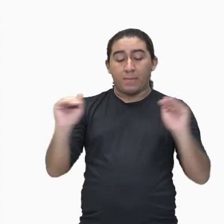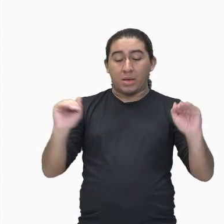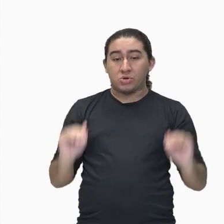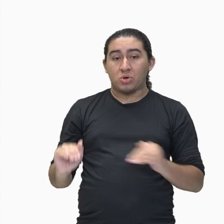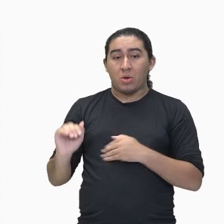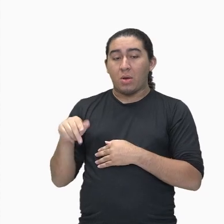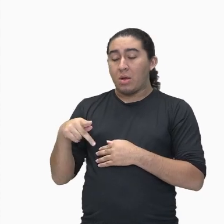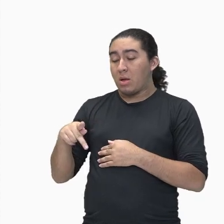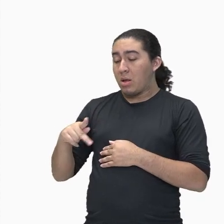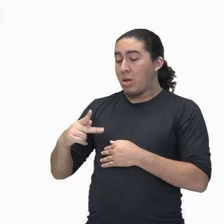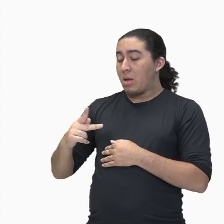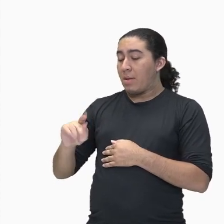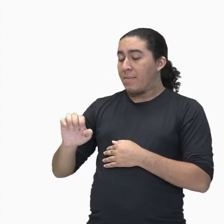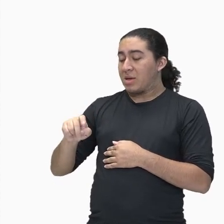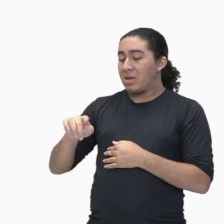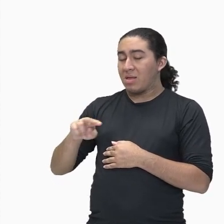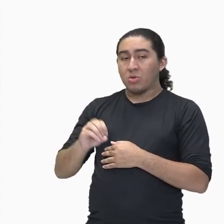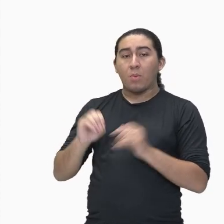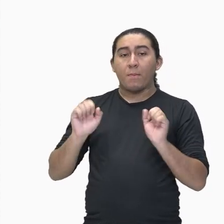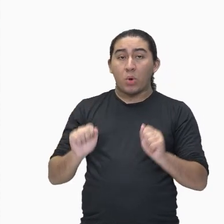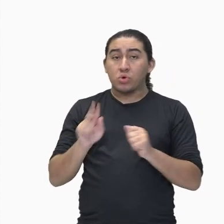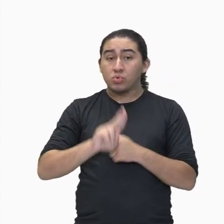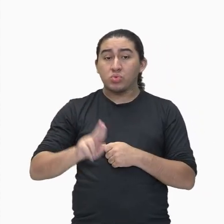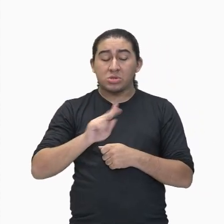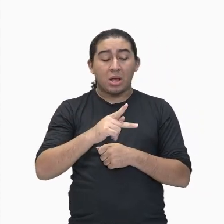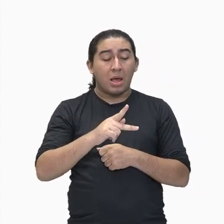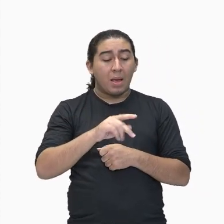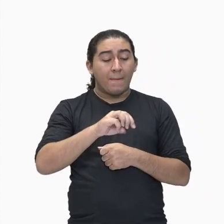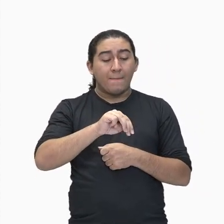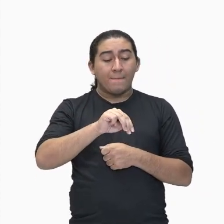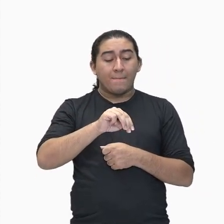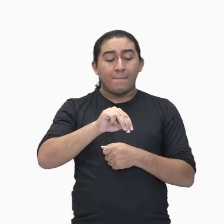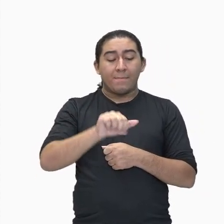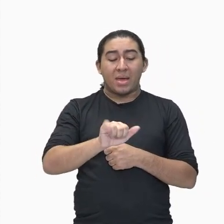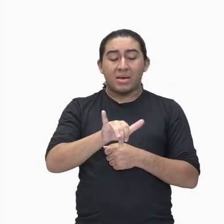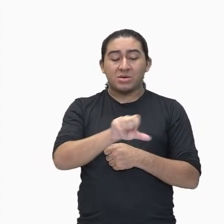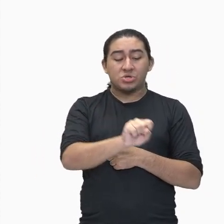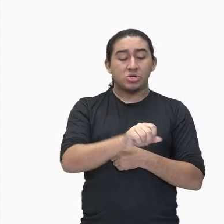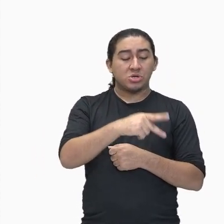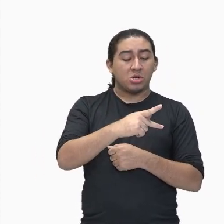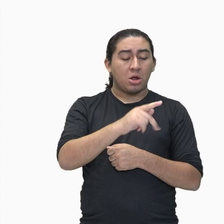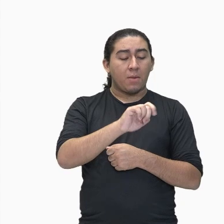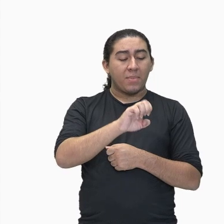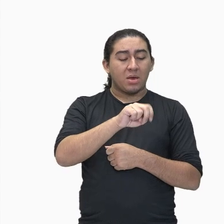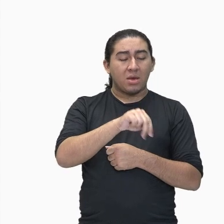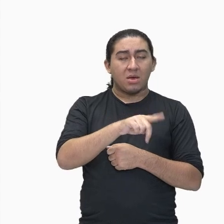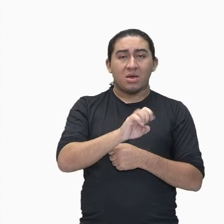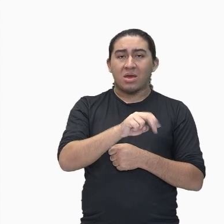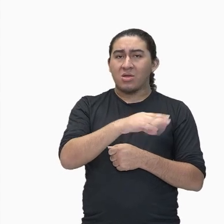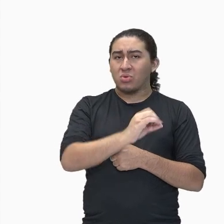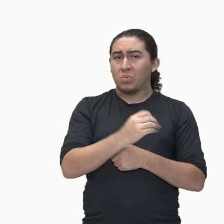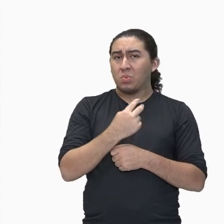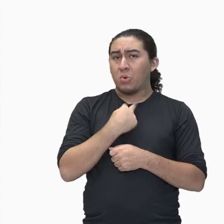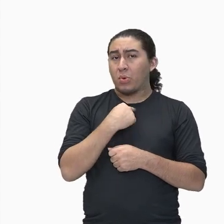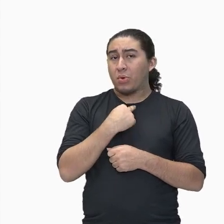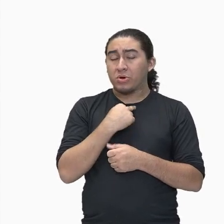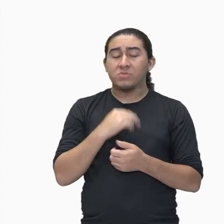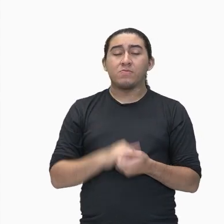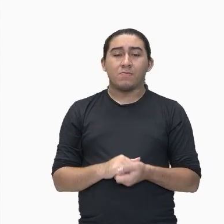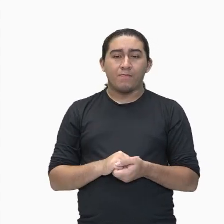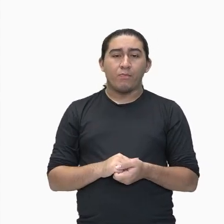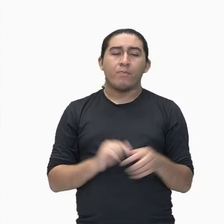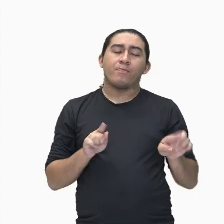é menor que aquela xícara, e não é mais pequeno que aquela xícara. É claro que isso